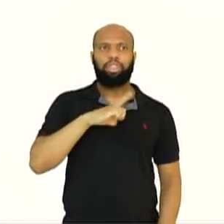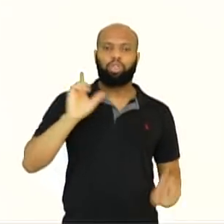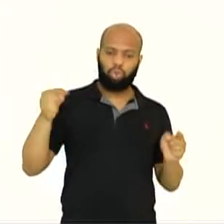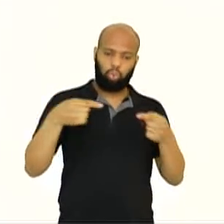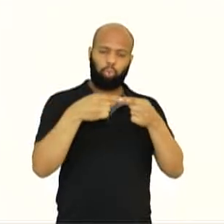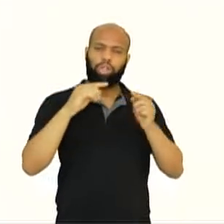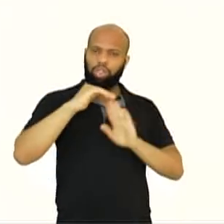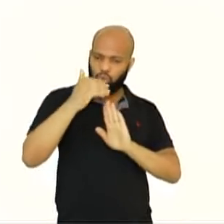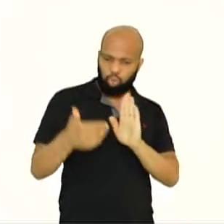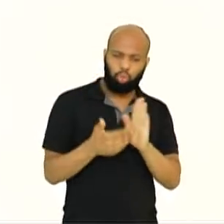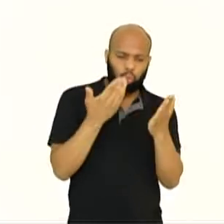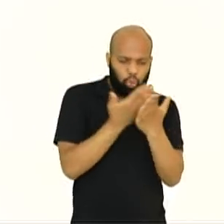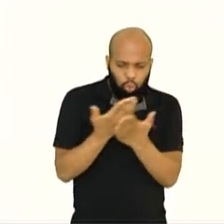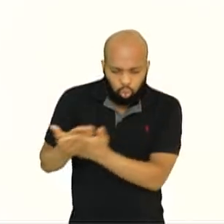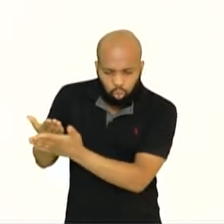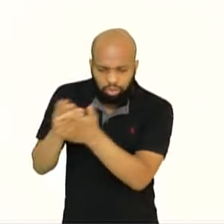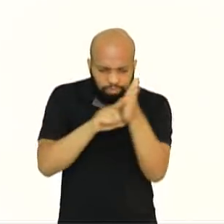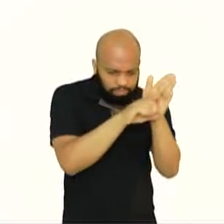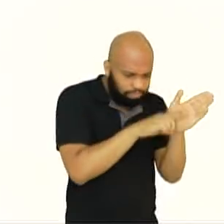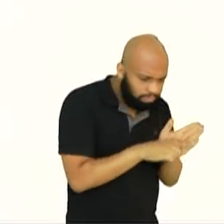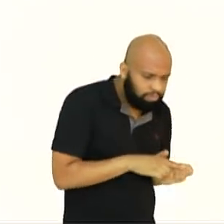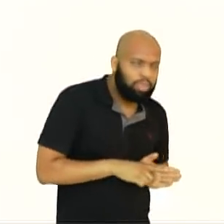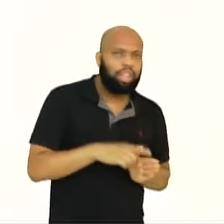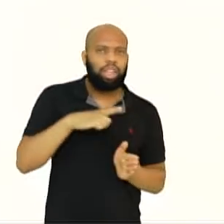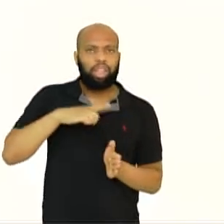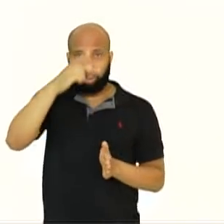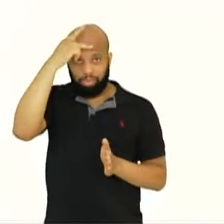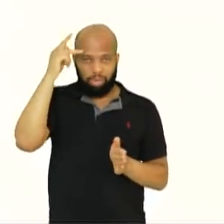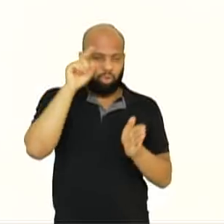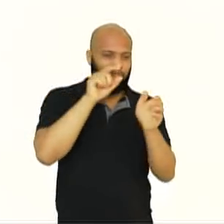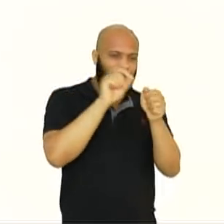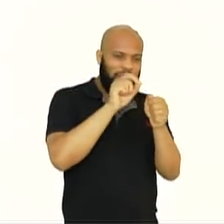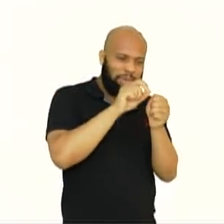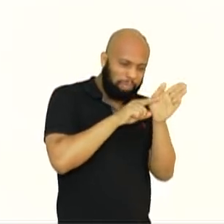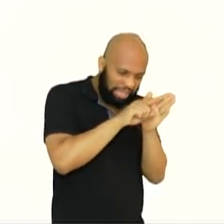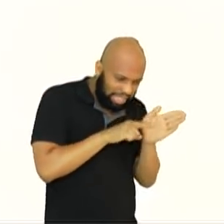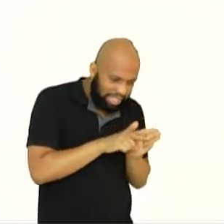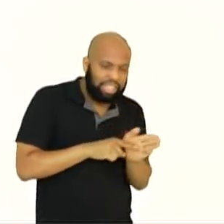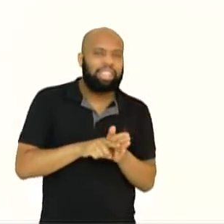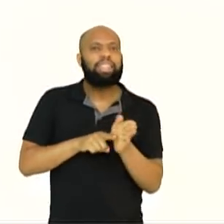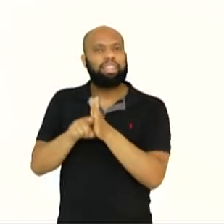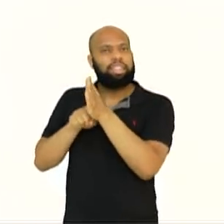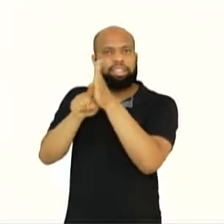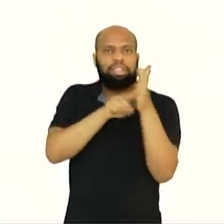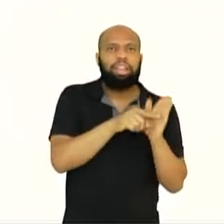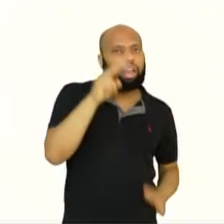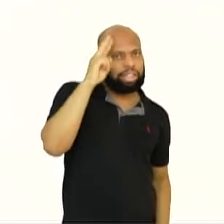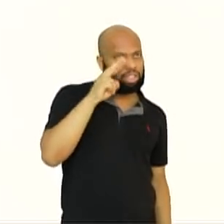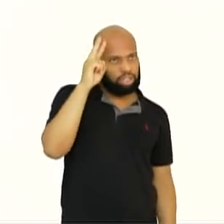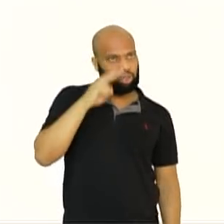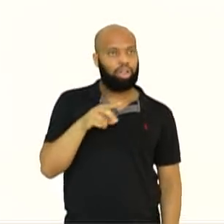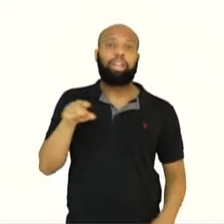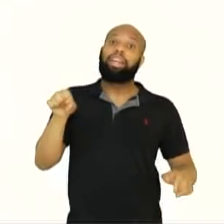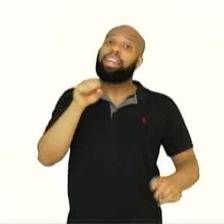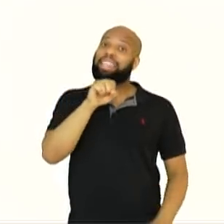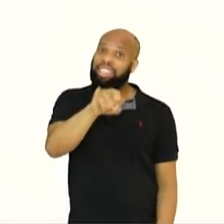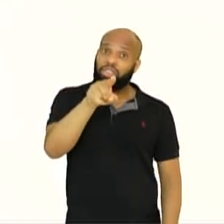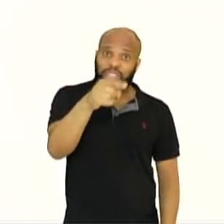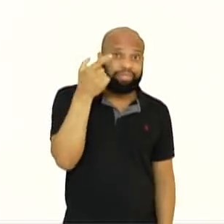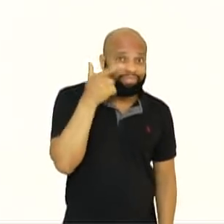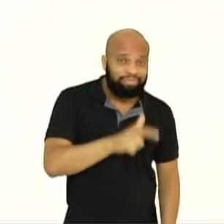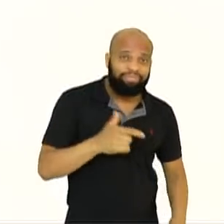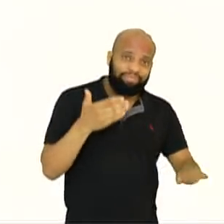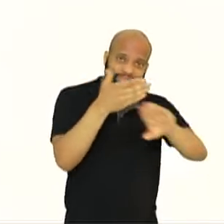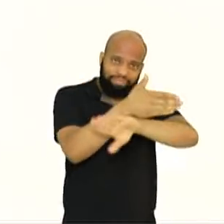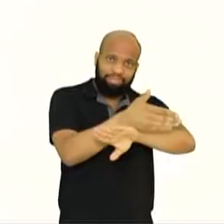acordo com todos os estudos, antropólogos, né, que fizeram vários estudos muito bacanas, inclusive quem tem condições, quem tem